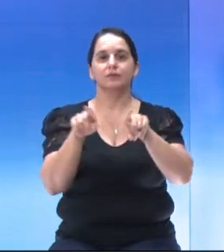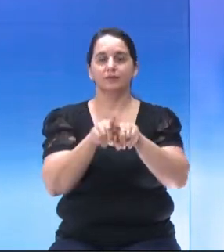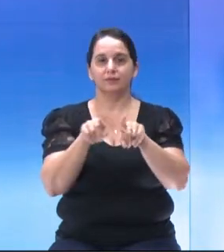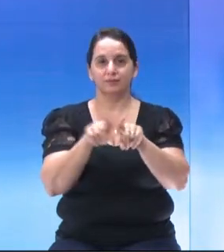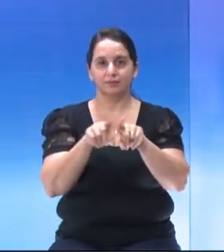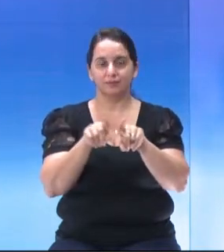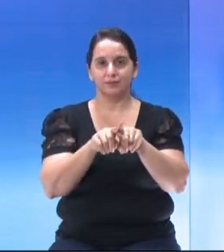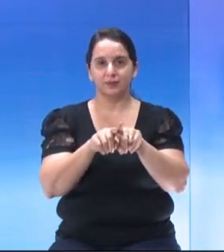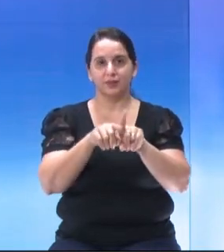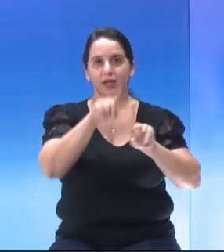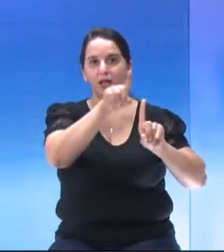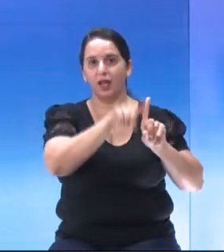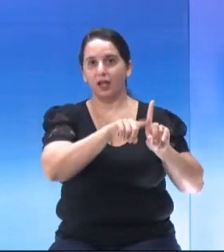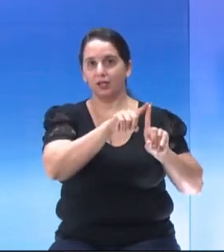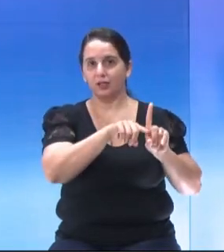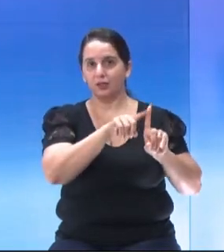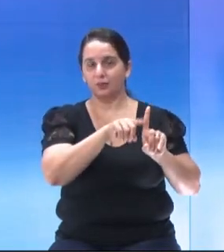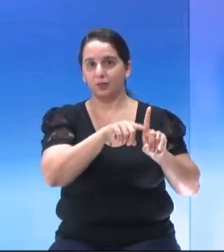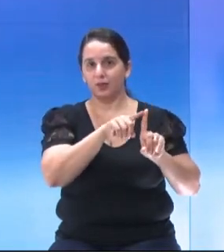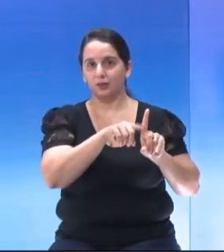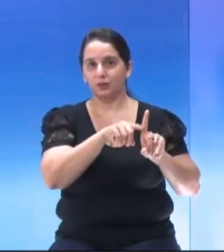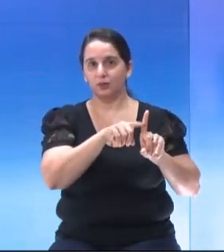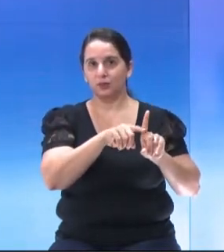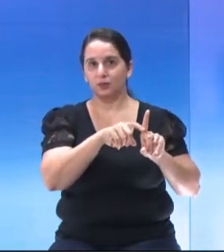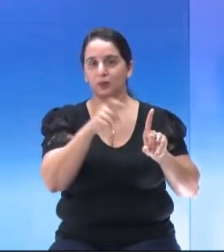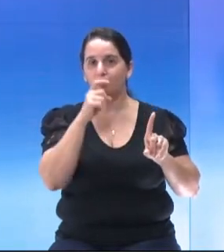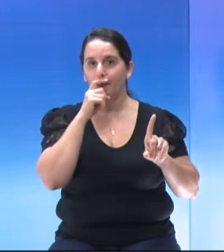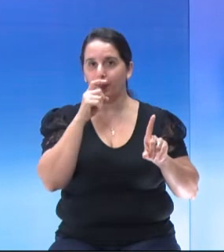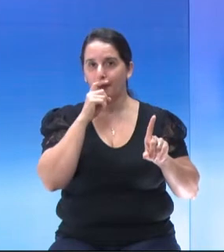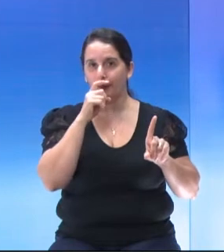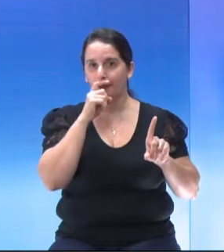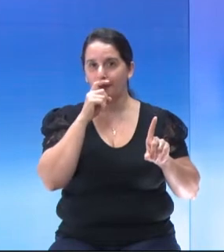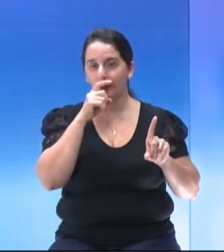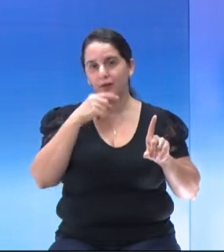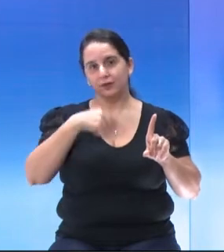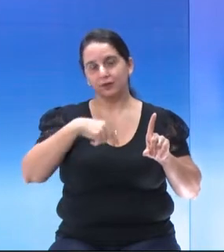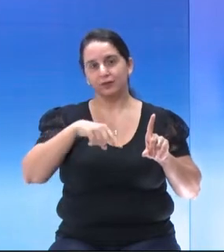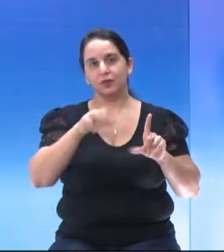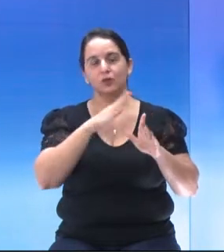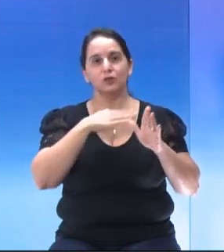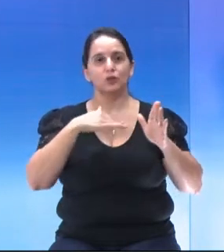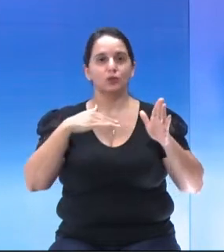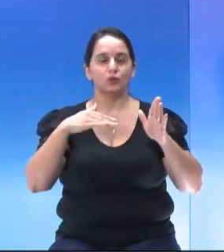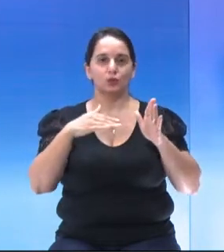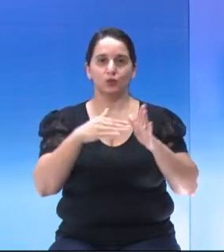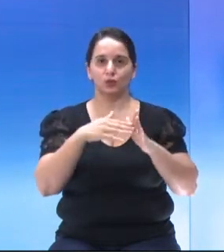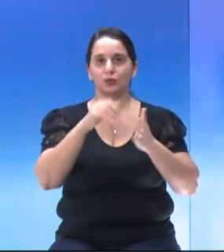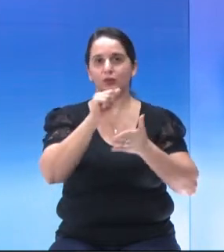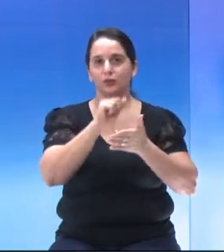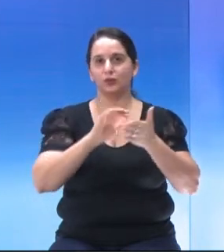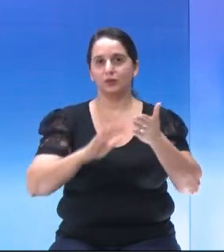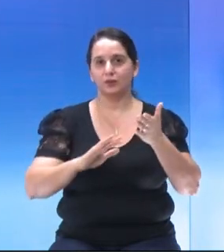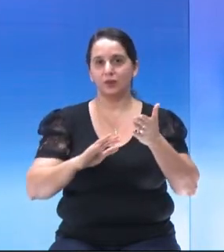à noite, que a temperatura está um pouco mais fria, eles vão fazer todas as suas